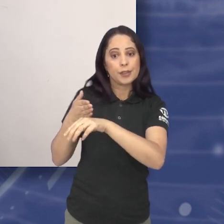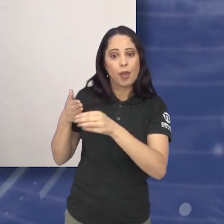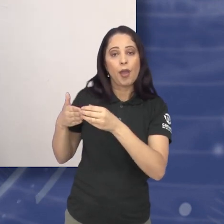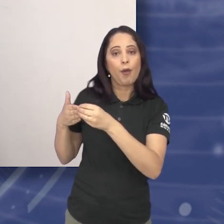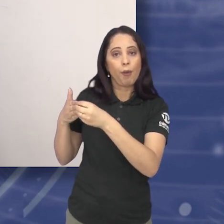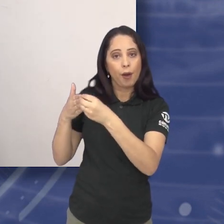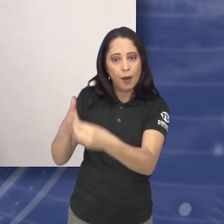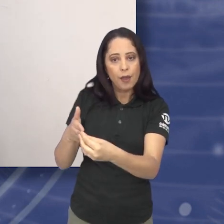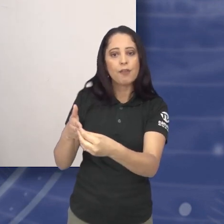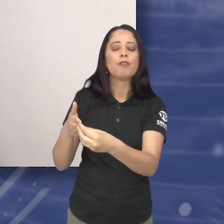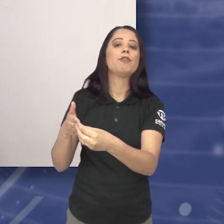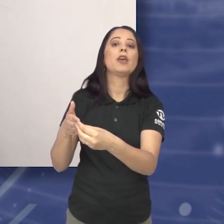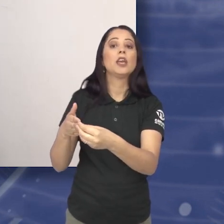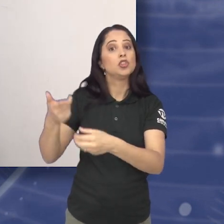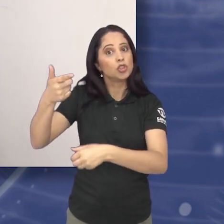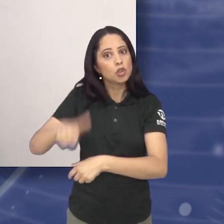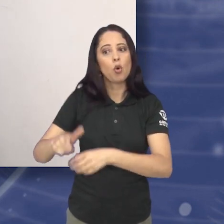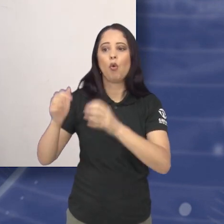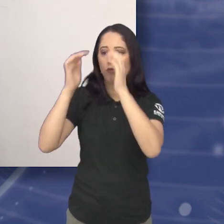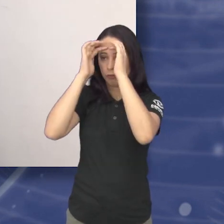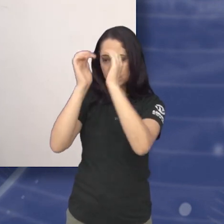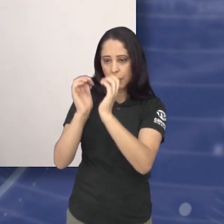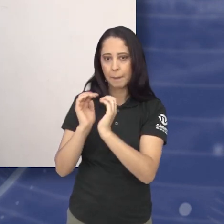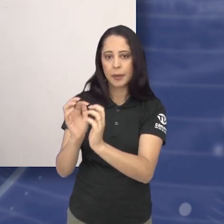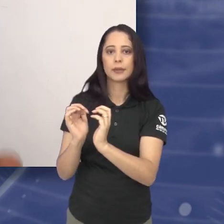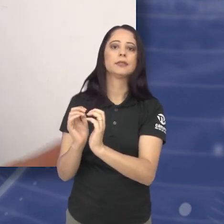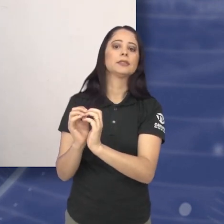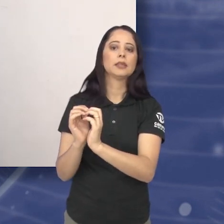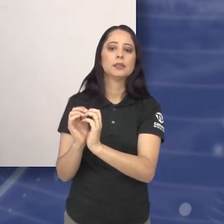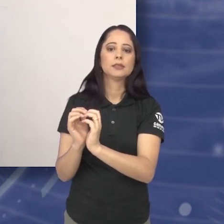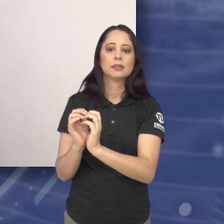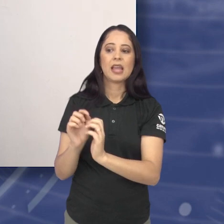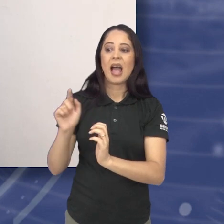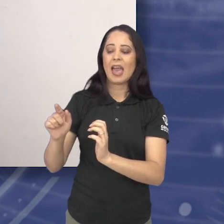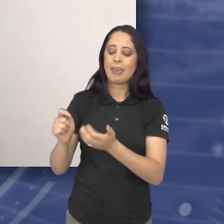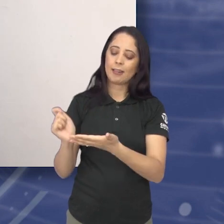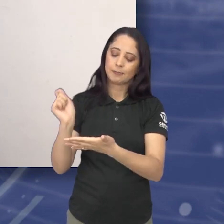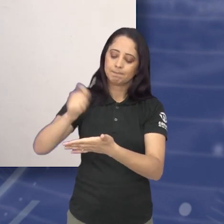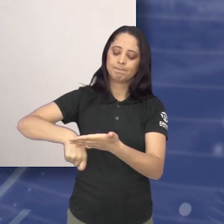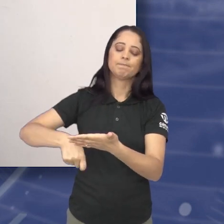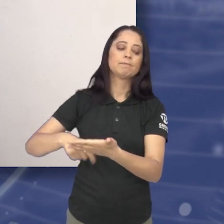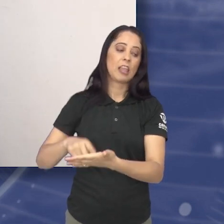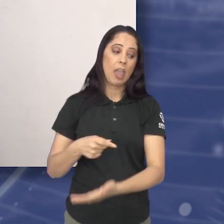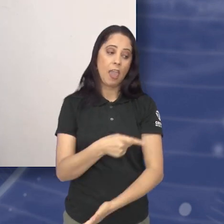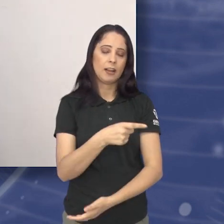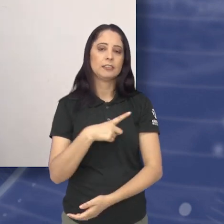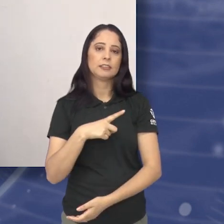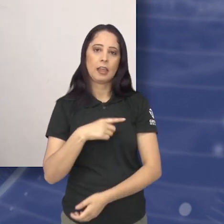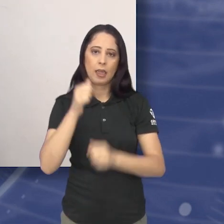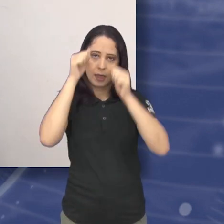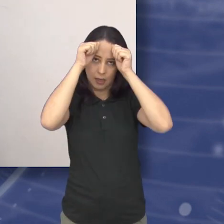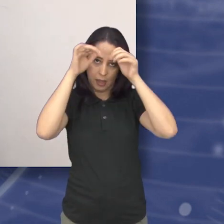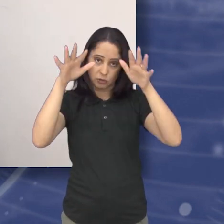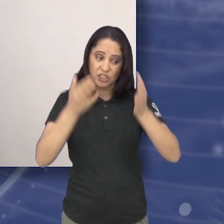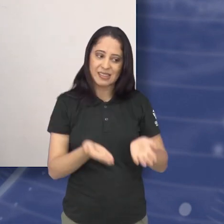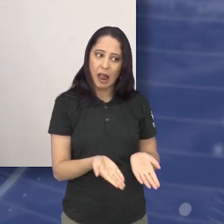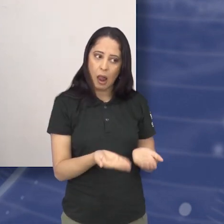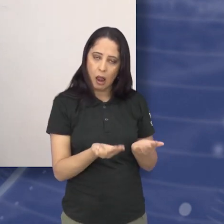para a neurologista novamente, e ela fez o laudo de autismo e grau